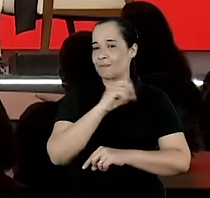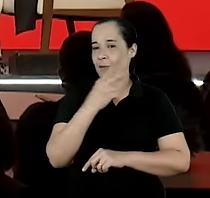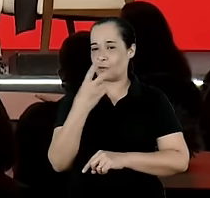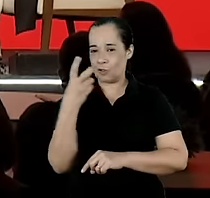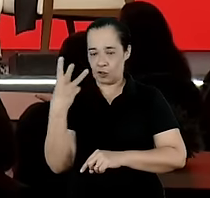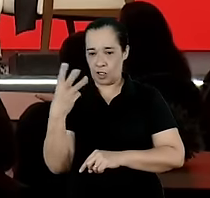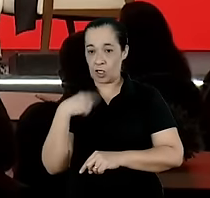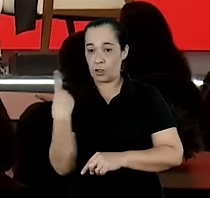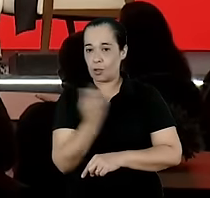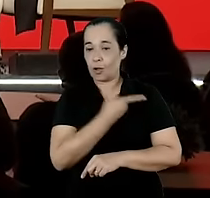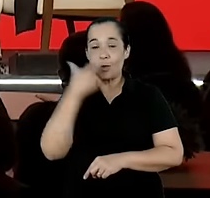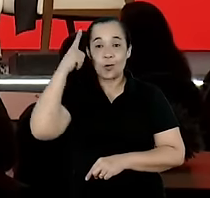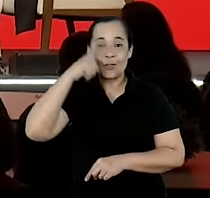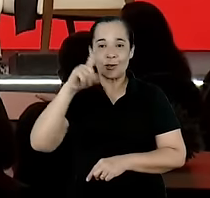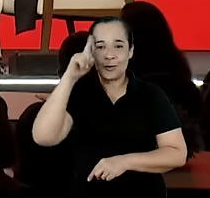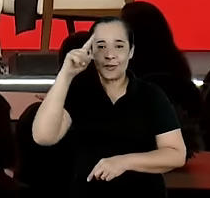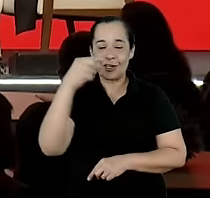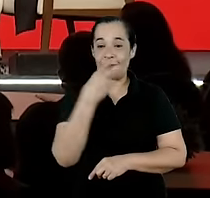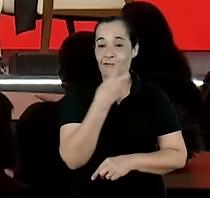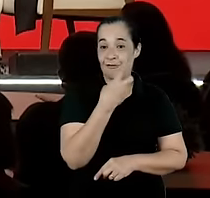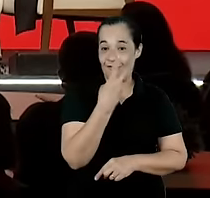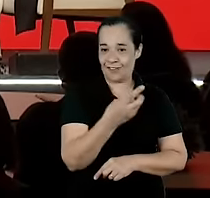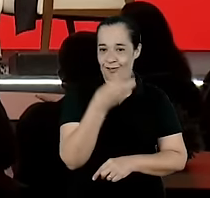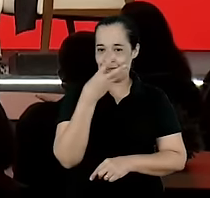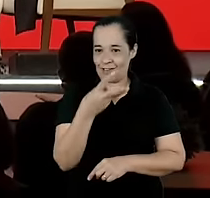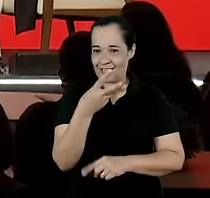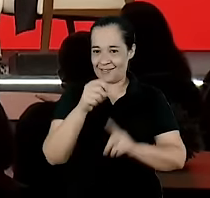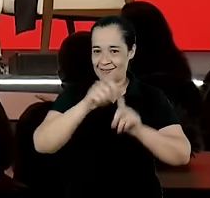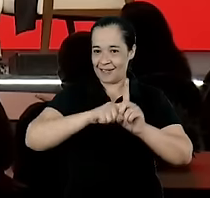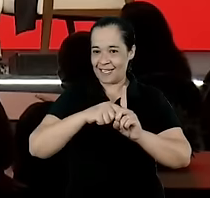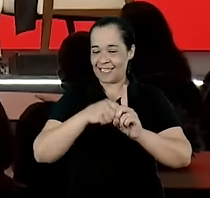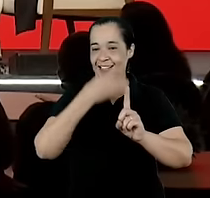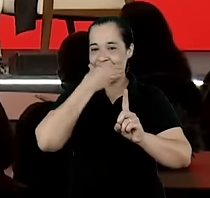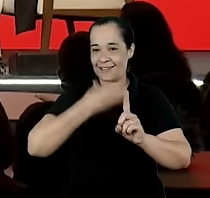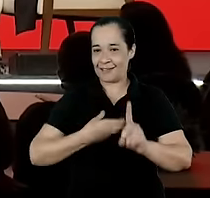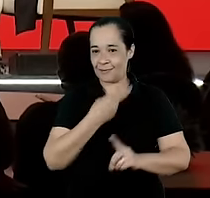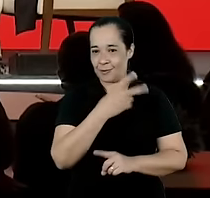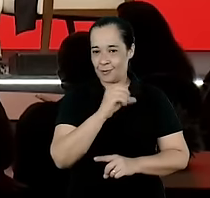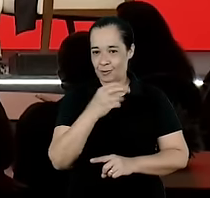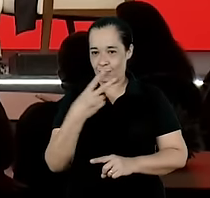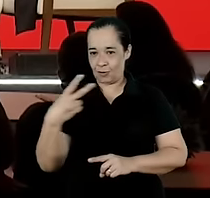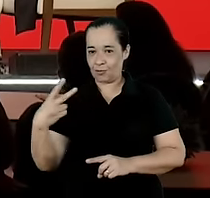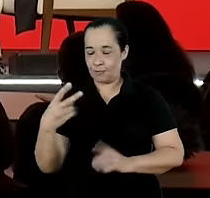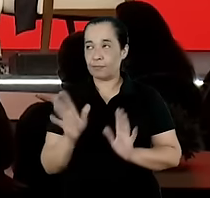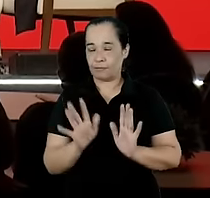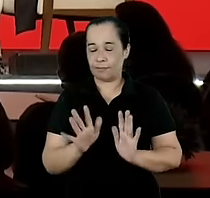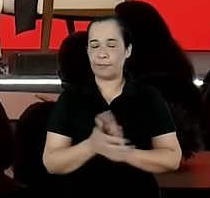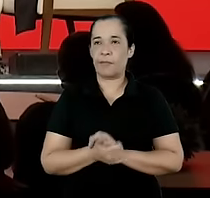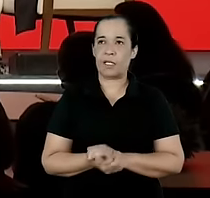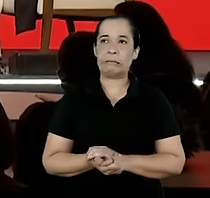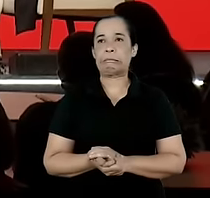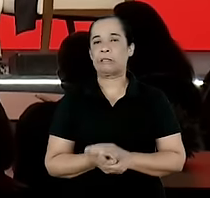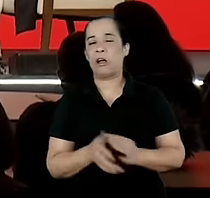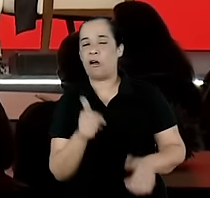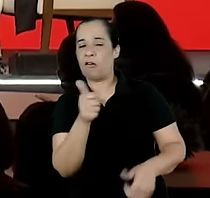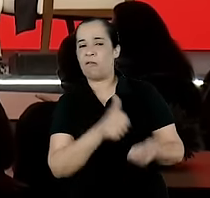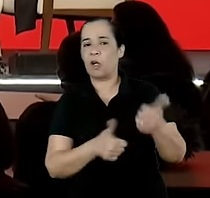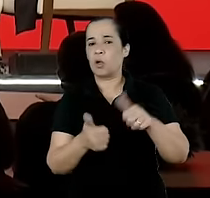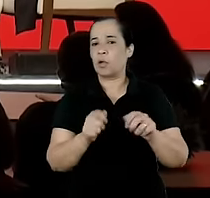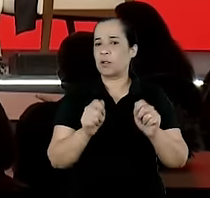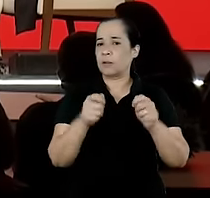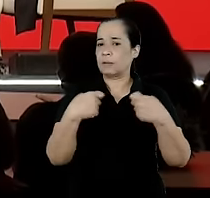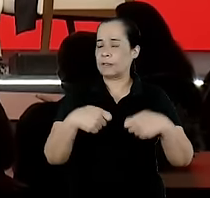de dezembro de 2022 com a expectativa de colocar ela em vigor em abril a gente observou que seria melhor postergar para outubro